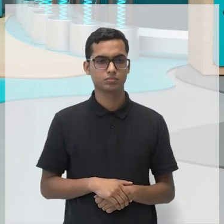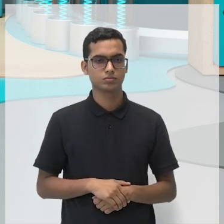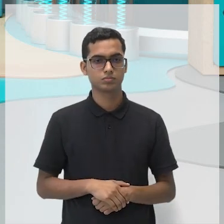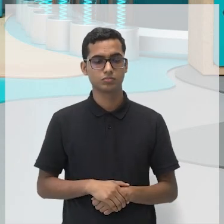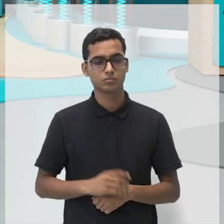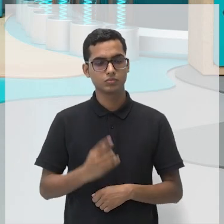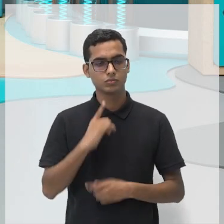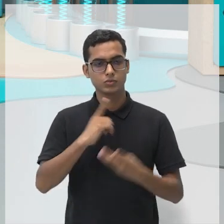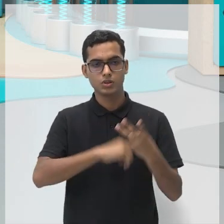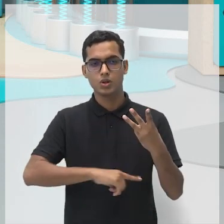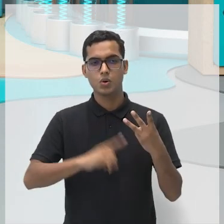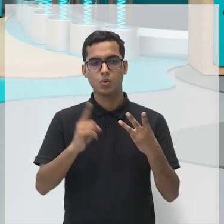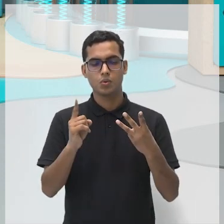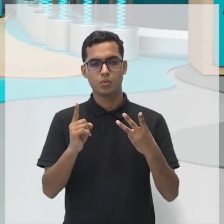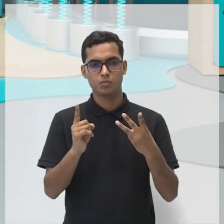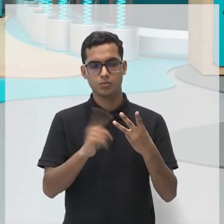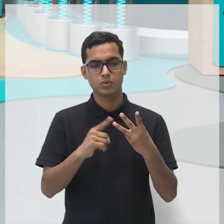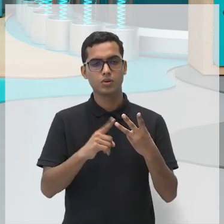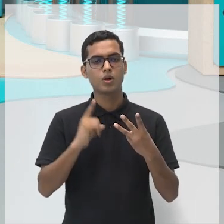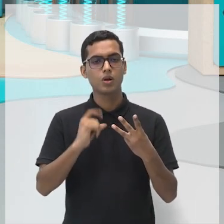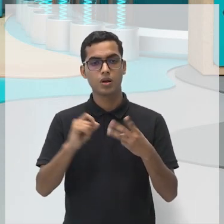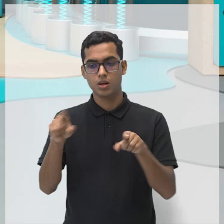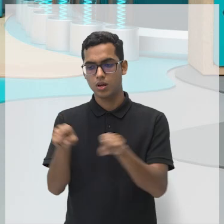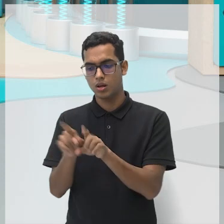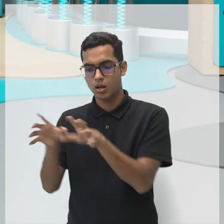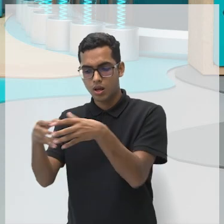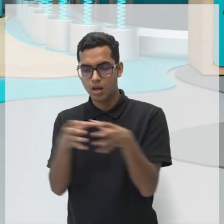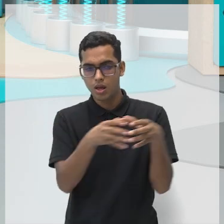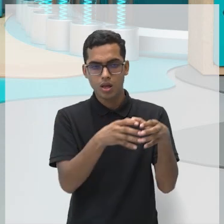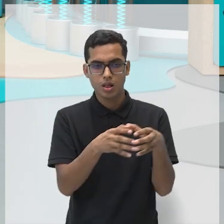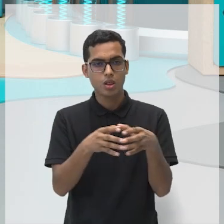eliminar mais adversários antes